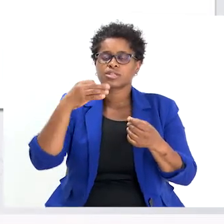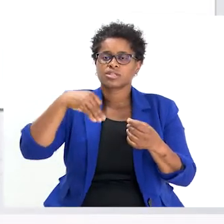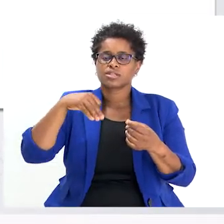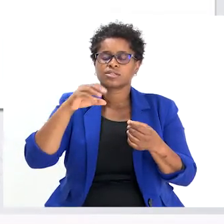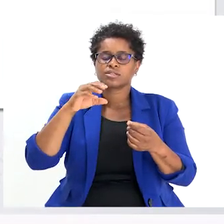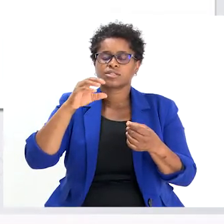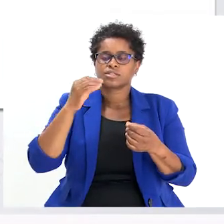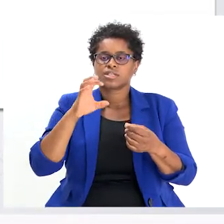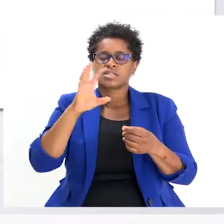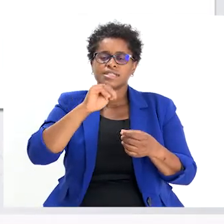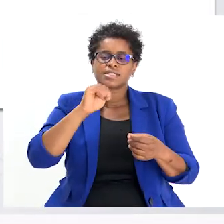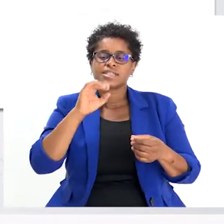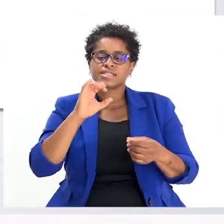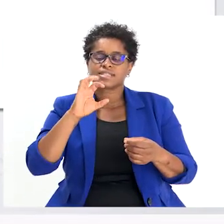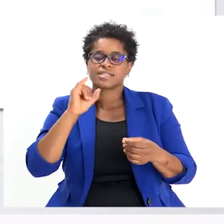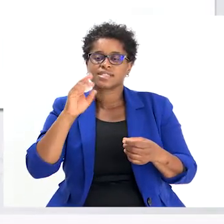saciabilidade,